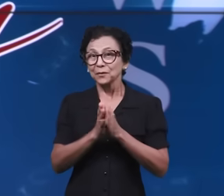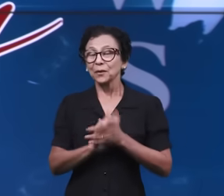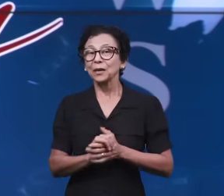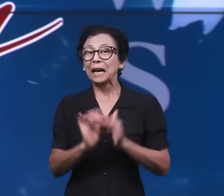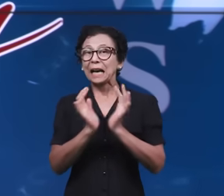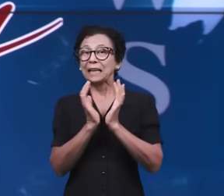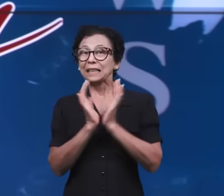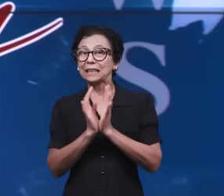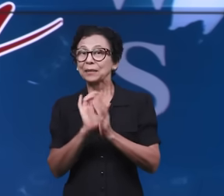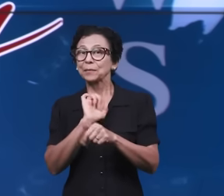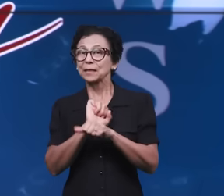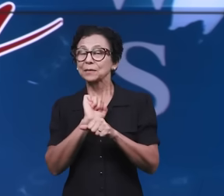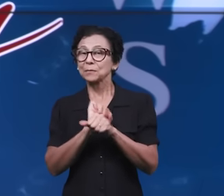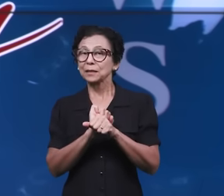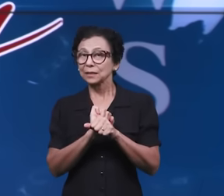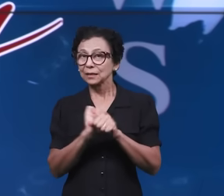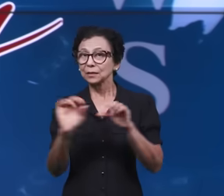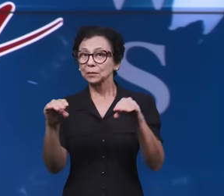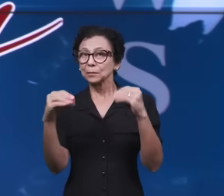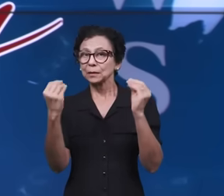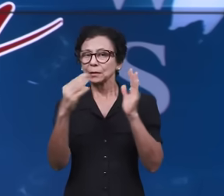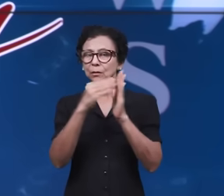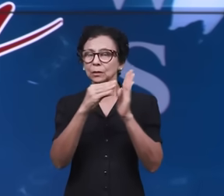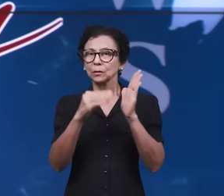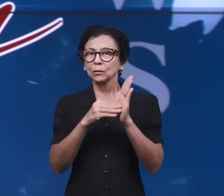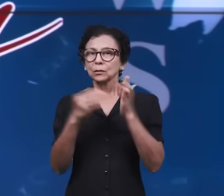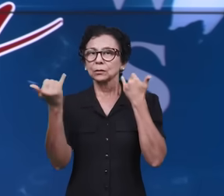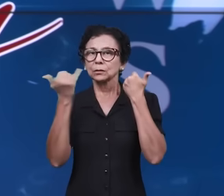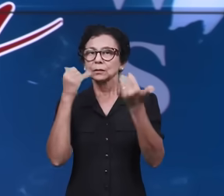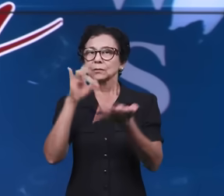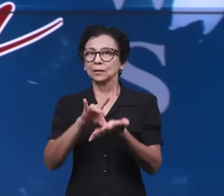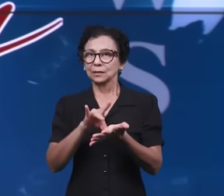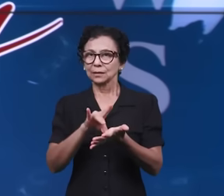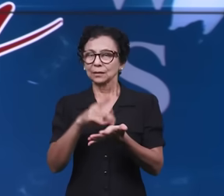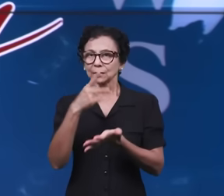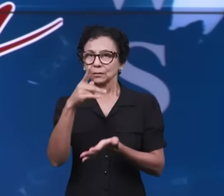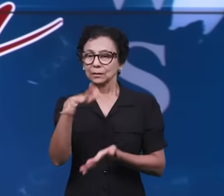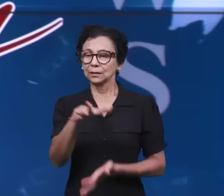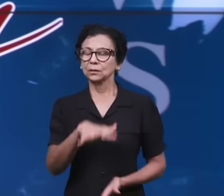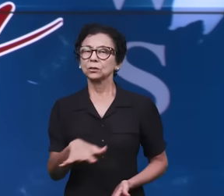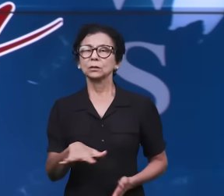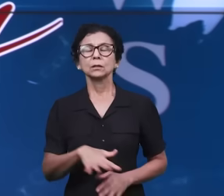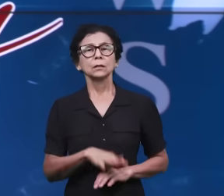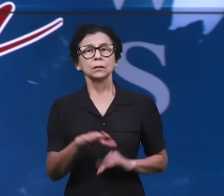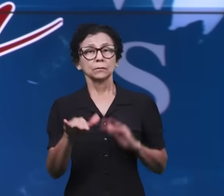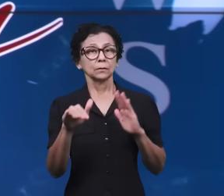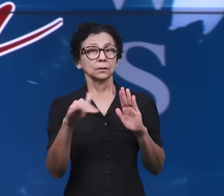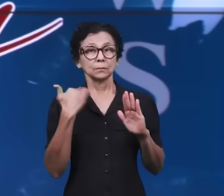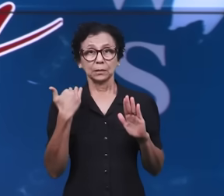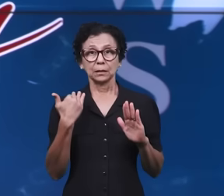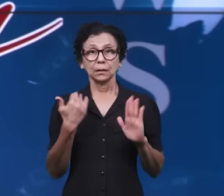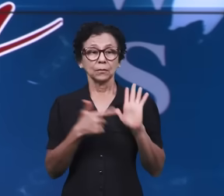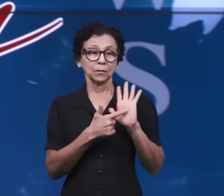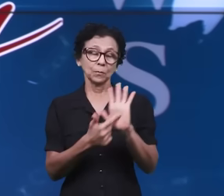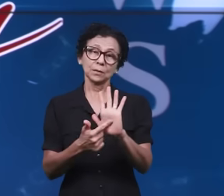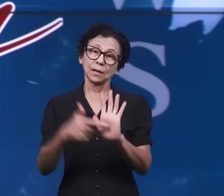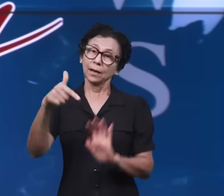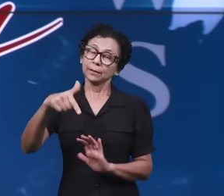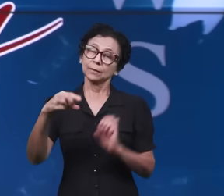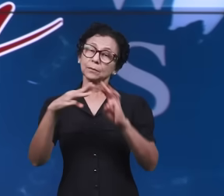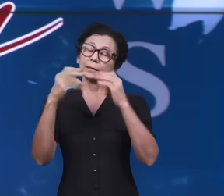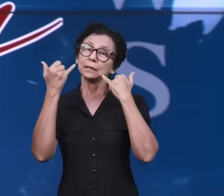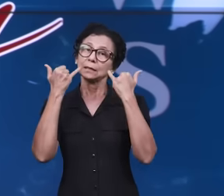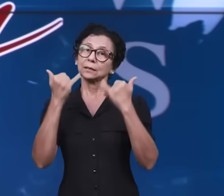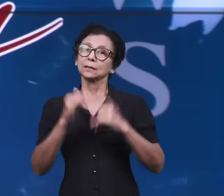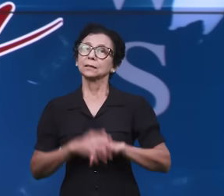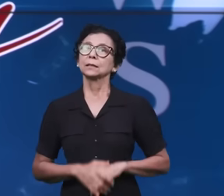está aguardando os conteúdos, as notícias atualizadas da sua região. E você enviando, nós vamos mostrar aqui no Manaí